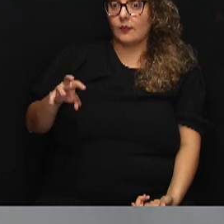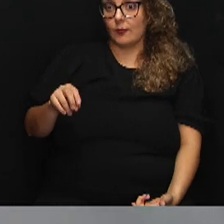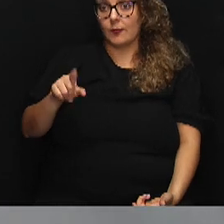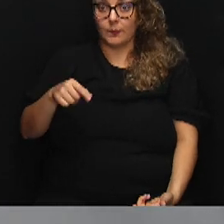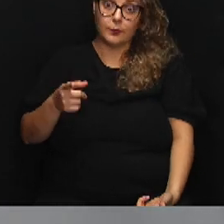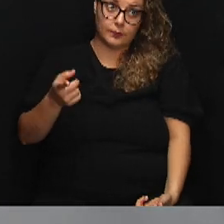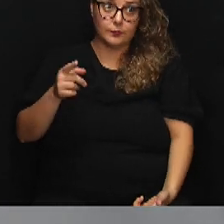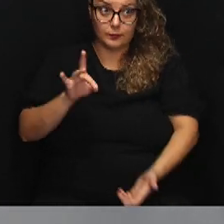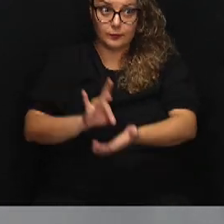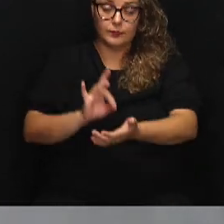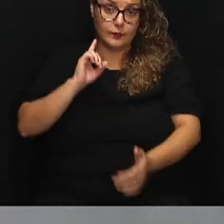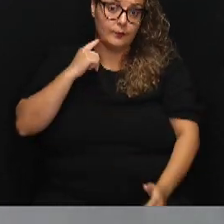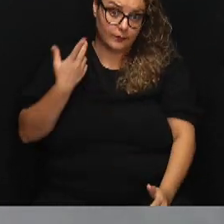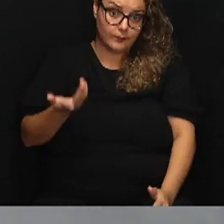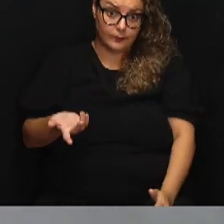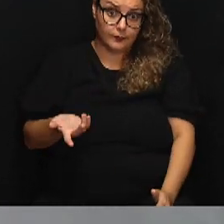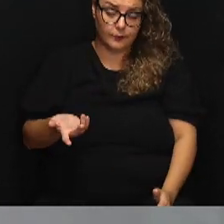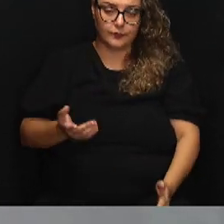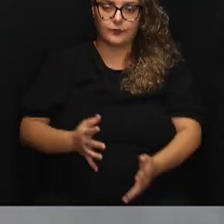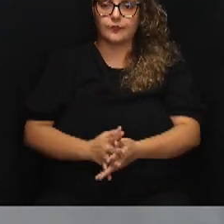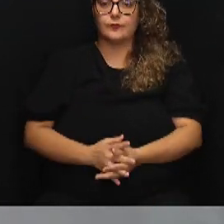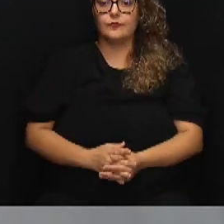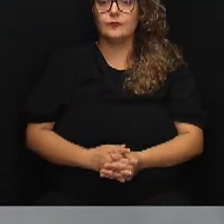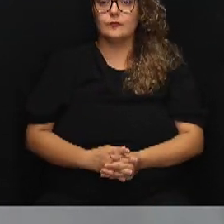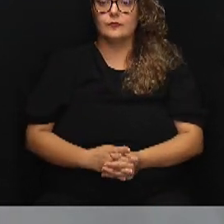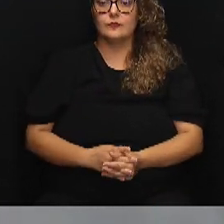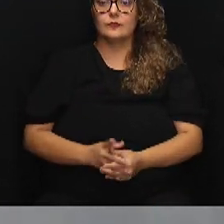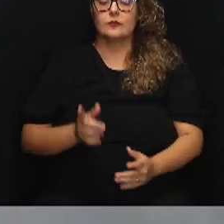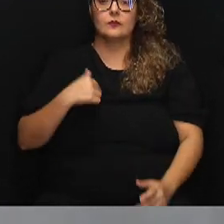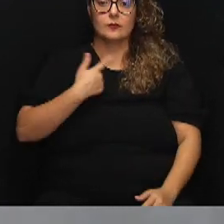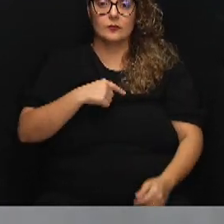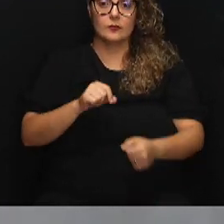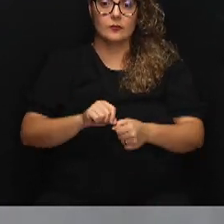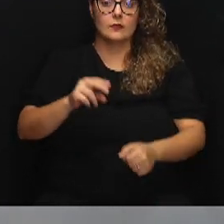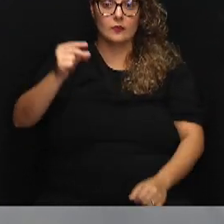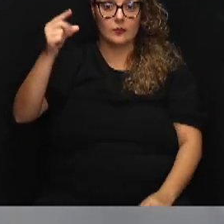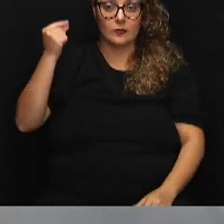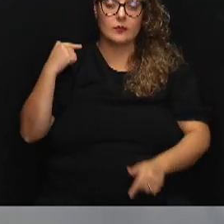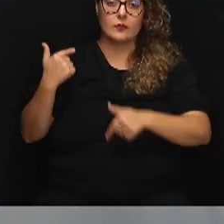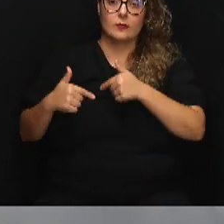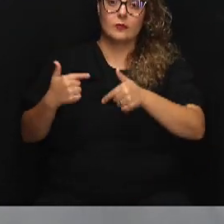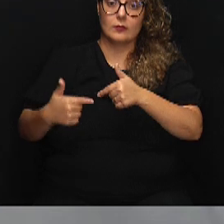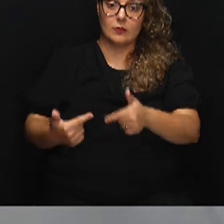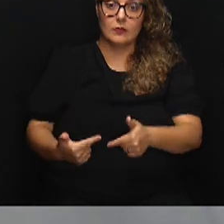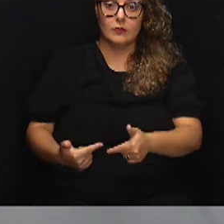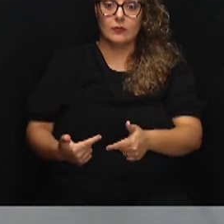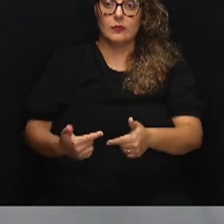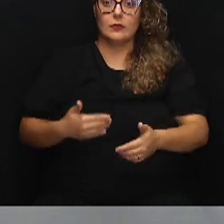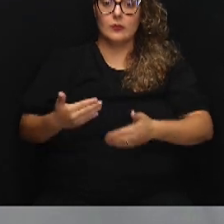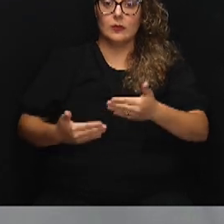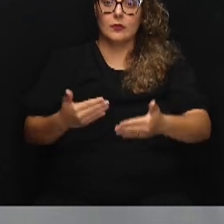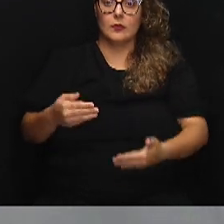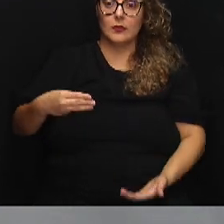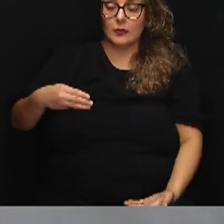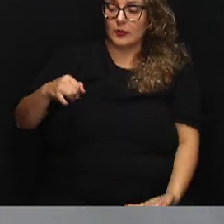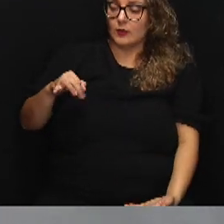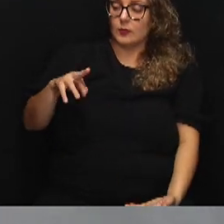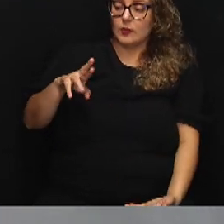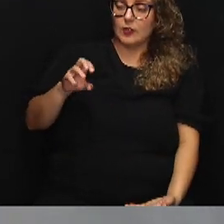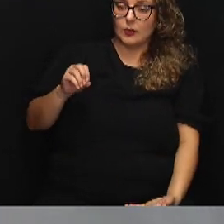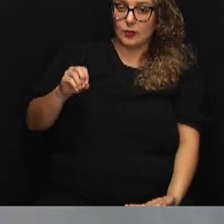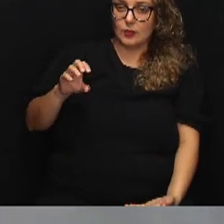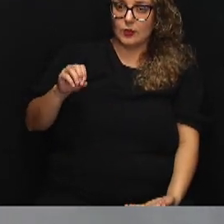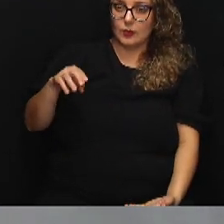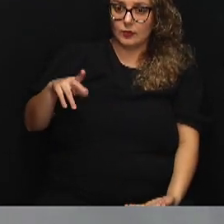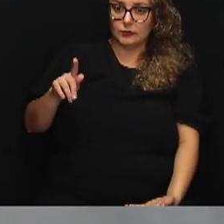lixo, praticamente, e a gente faz tempo trabalha com processamento por micro-ondas